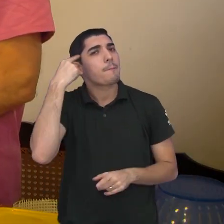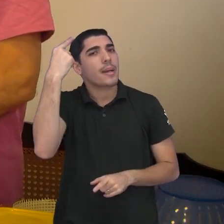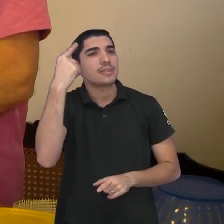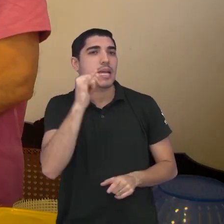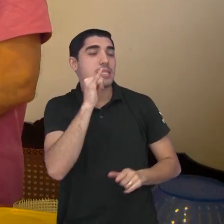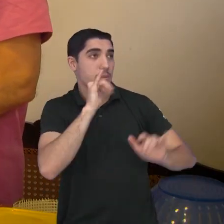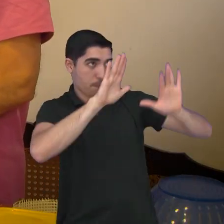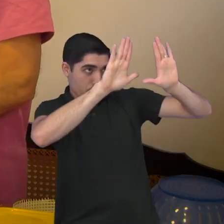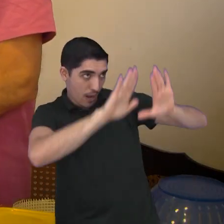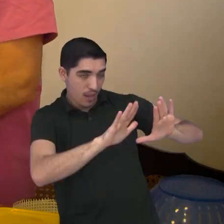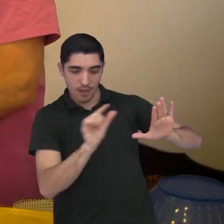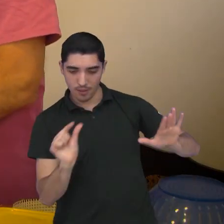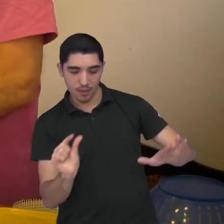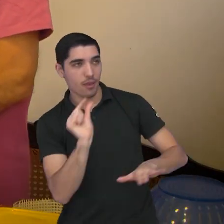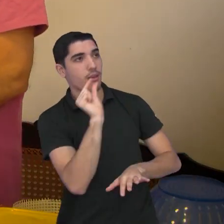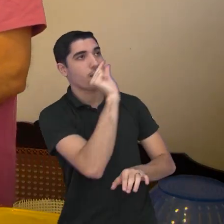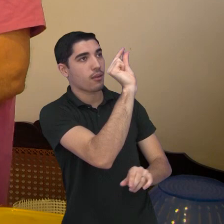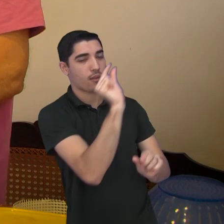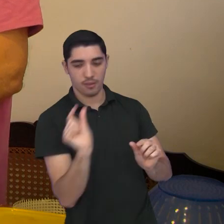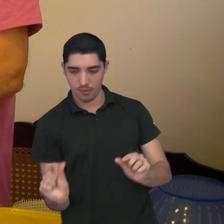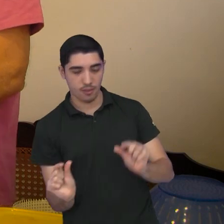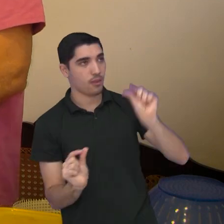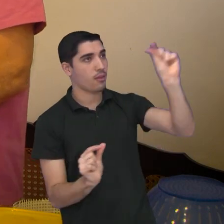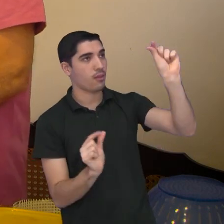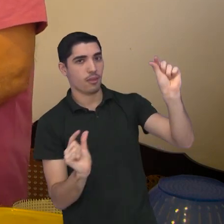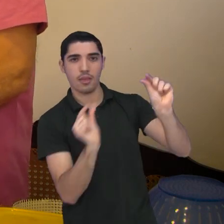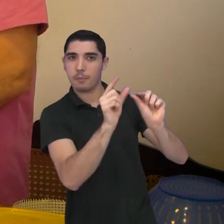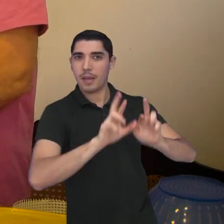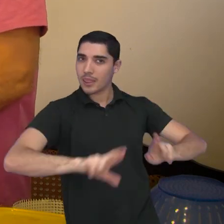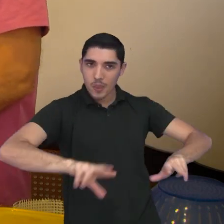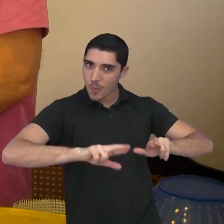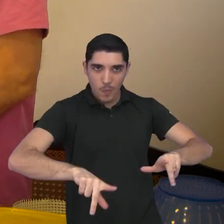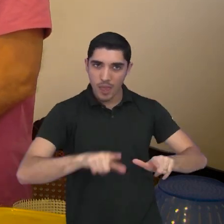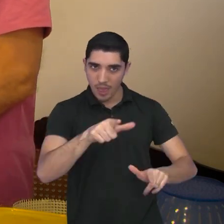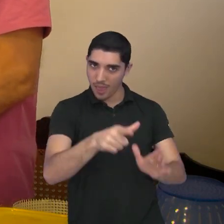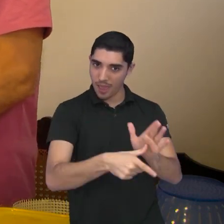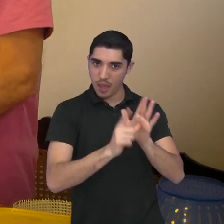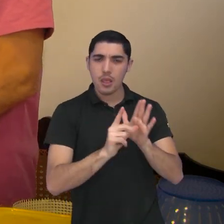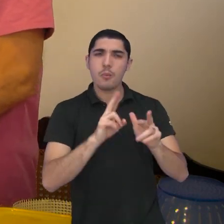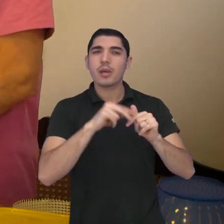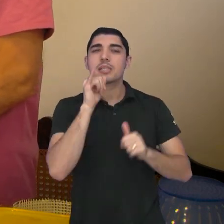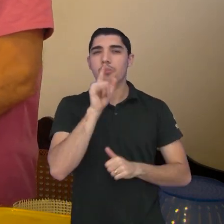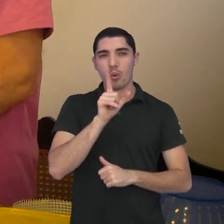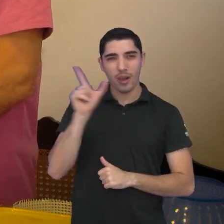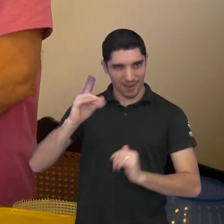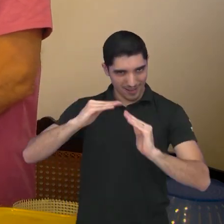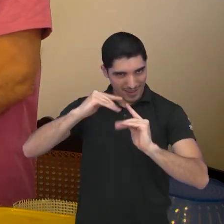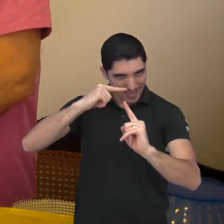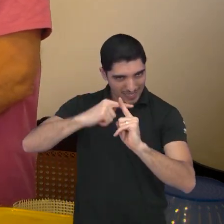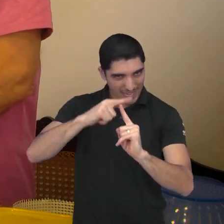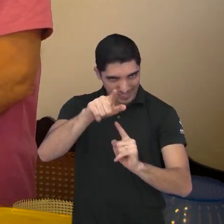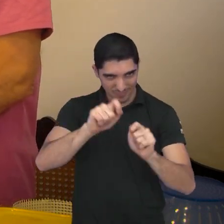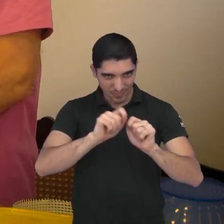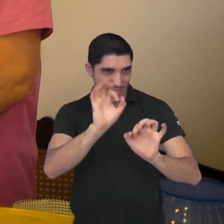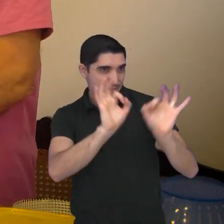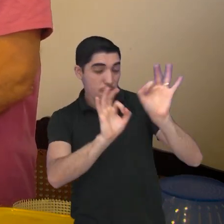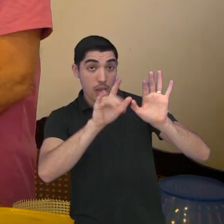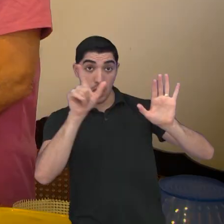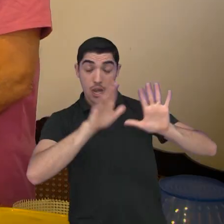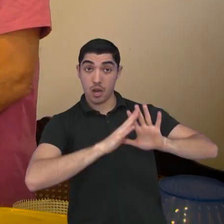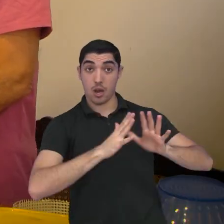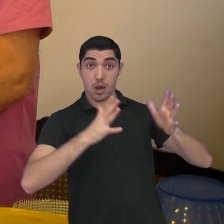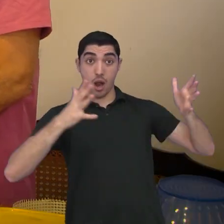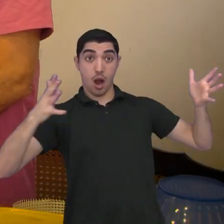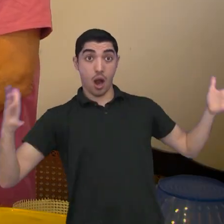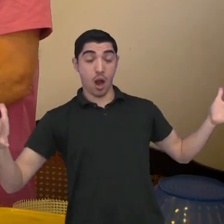pecinha. Não, você abre, e por isso que da do Padre Rodolfo mesmo, ela foi uma obra muito grande, né? Você teve que fazer um